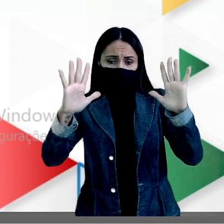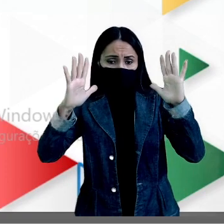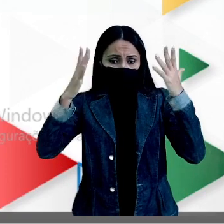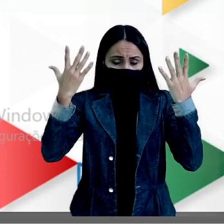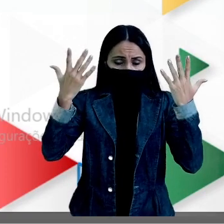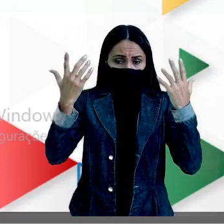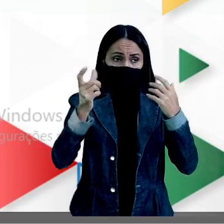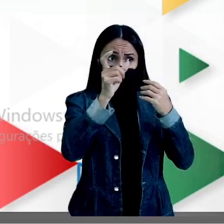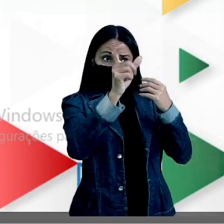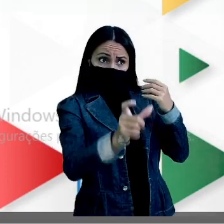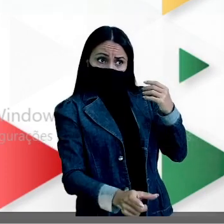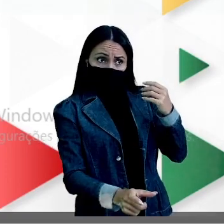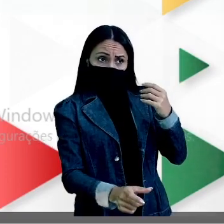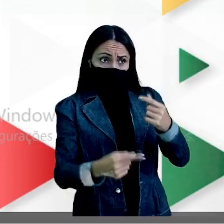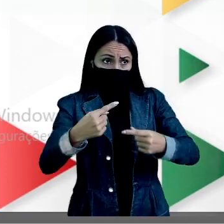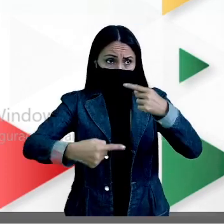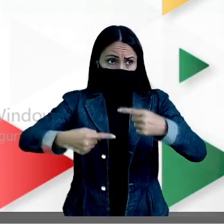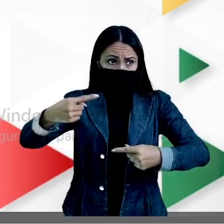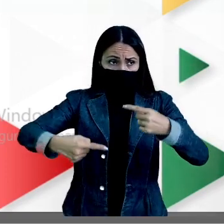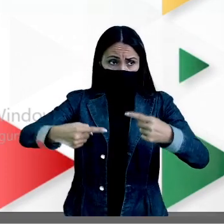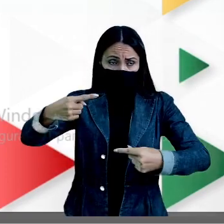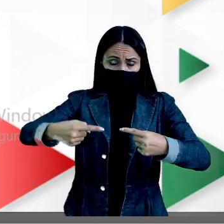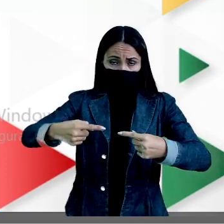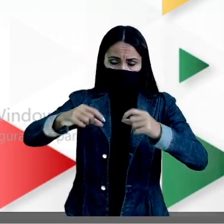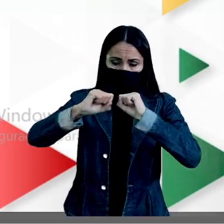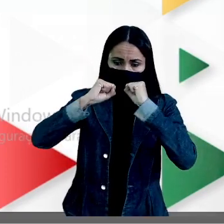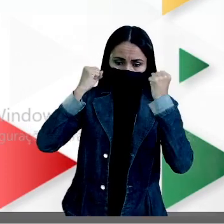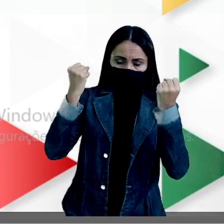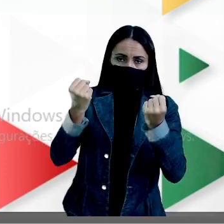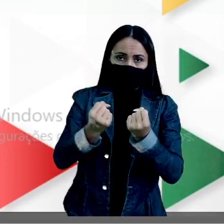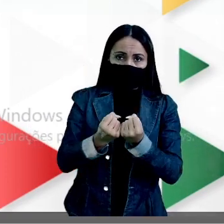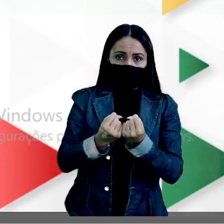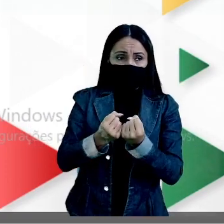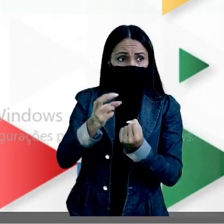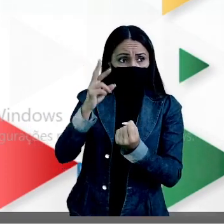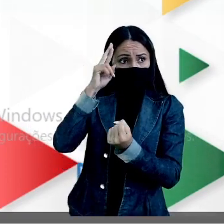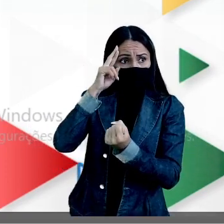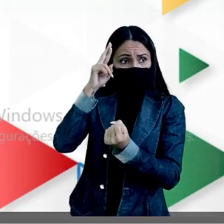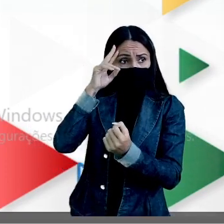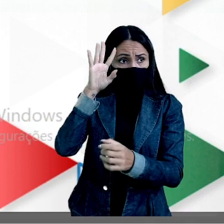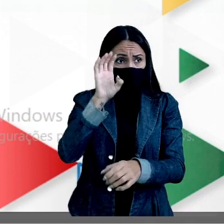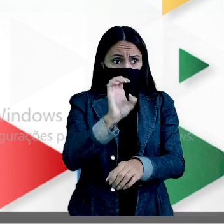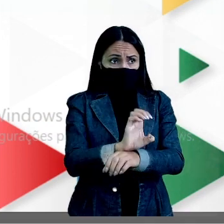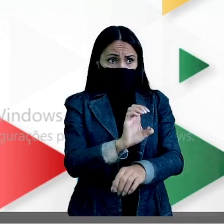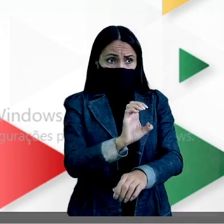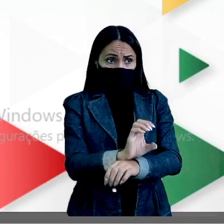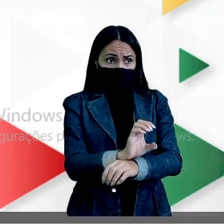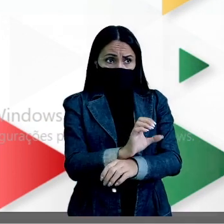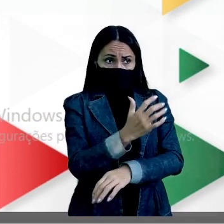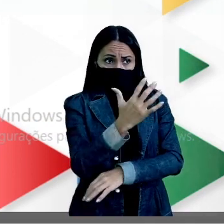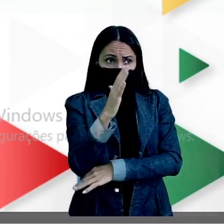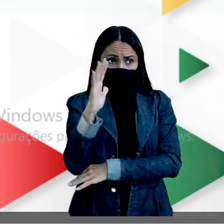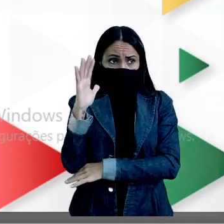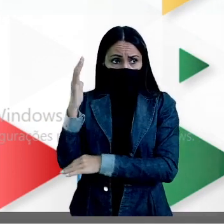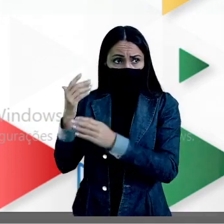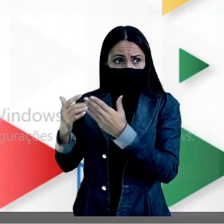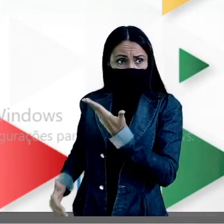figuras políticas, sociais, chefes de Estado, né? Ambientalista, que dá para encontrar